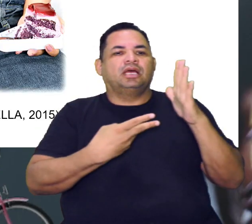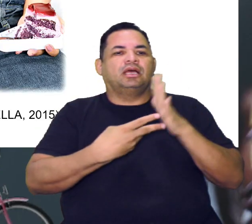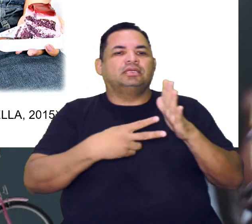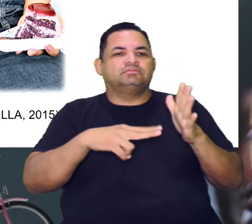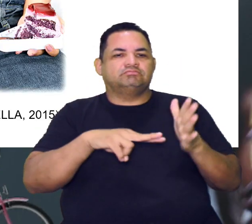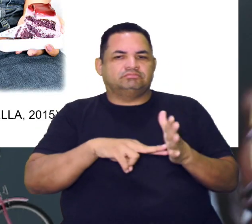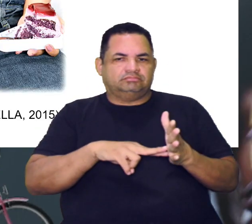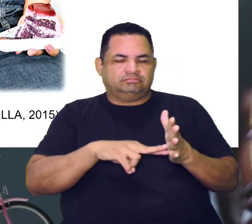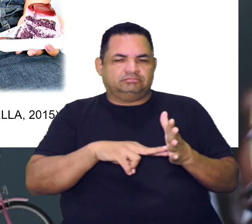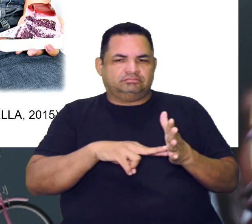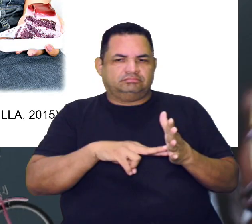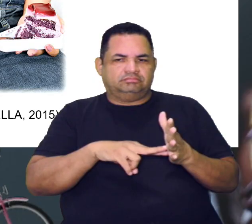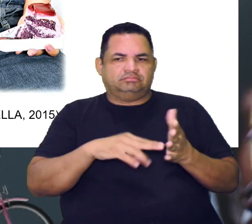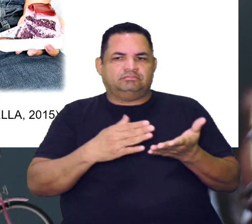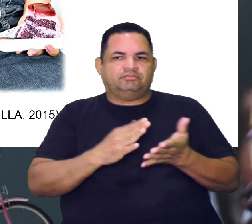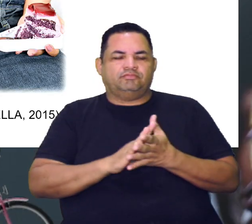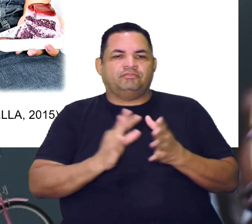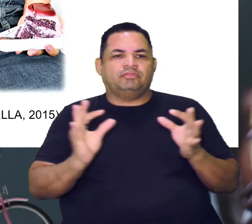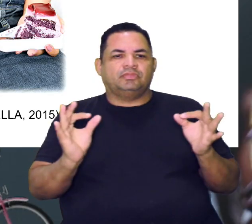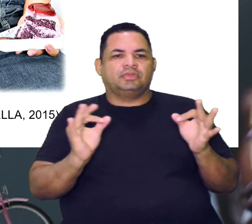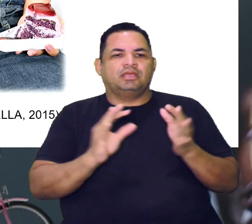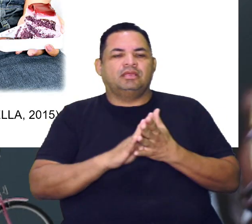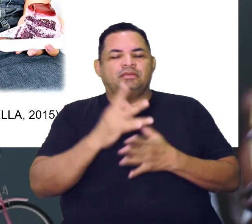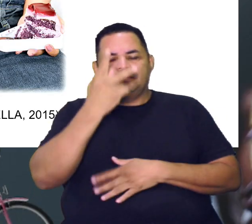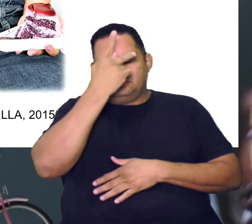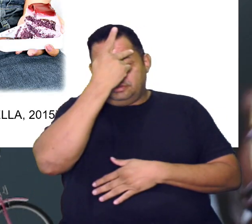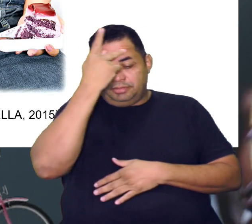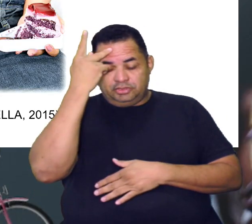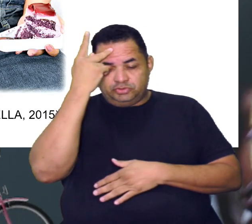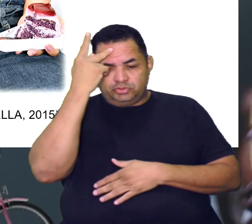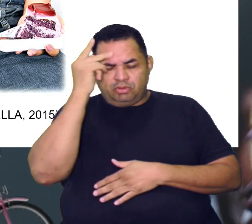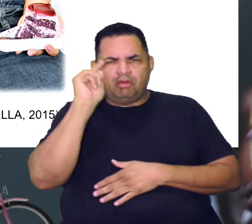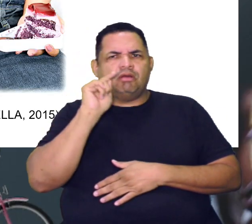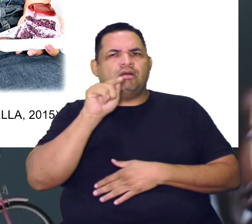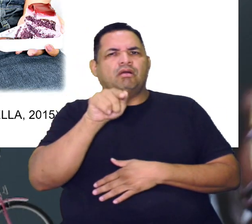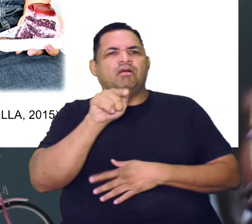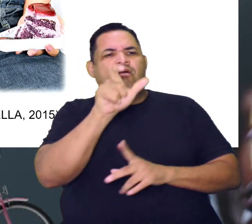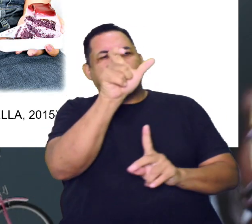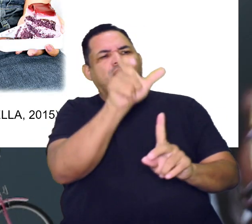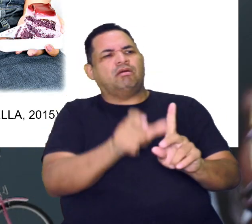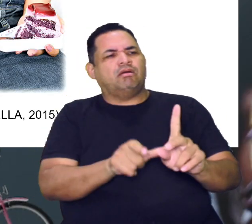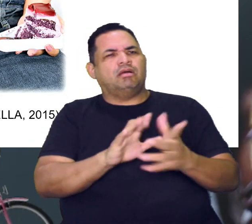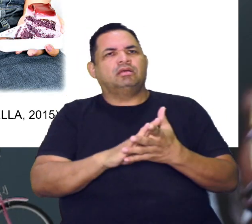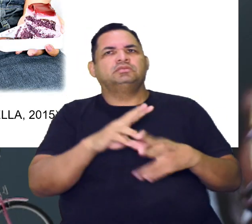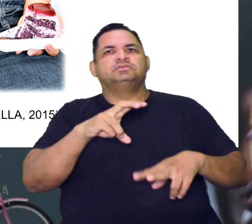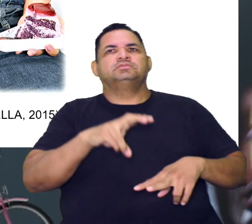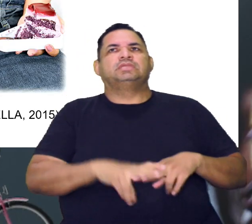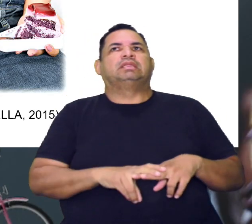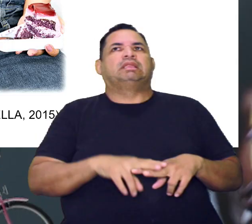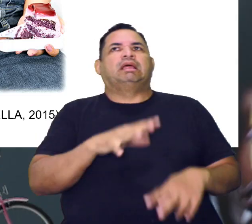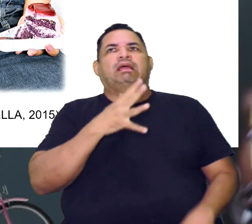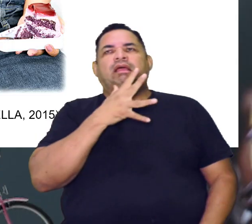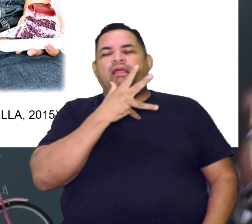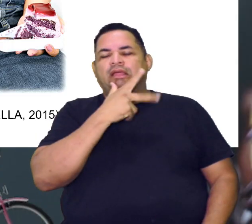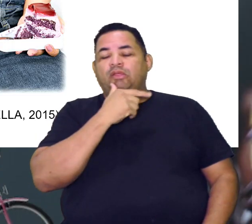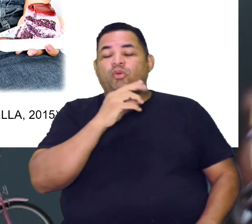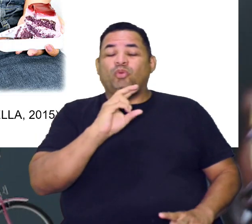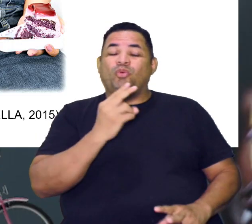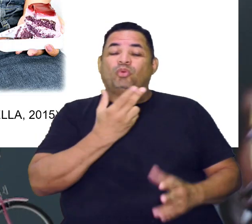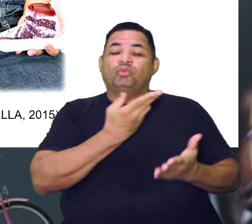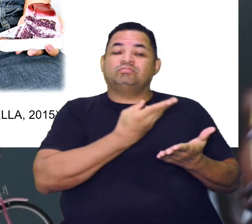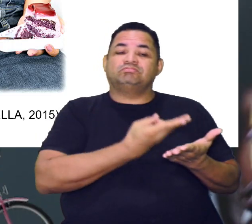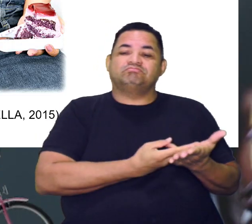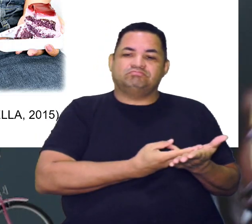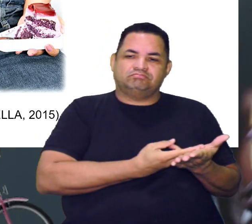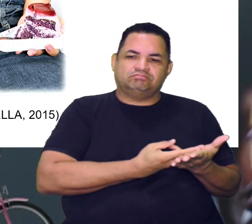vez que a gente falar de sedentário, a gente está pensando numa pessoa que fica muito tempo sentada, né? Ou muito tempo deitada.